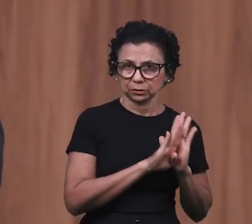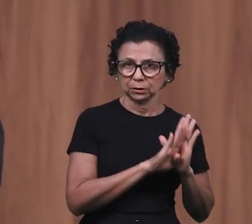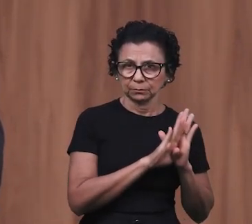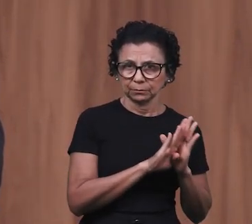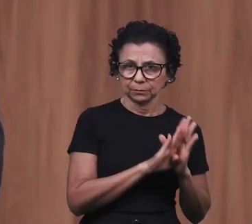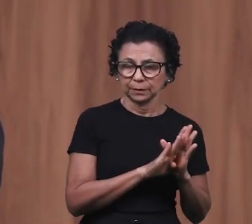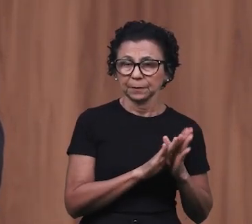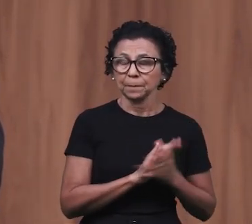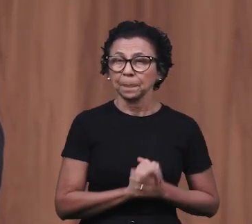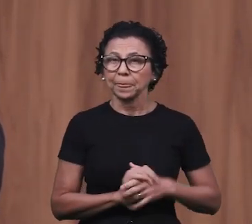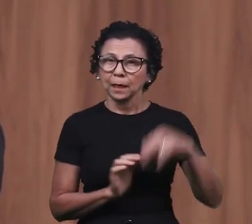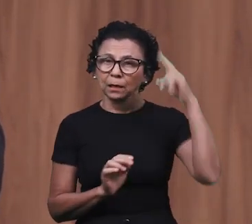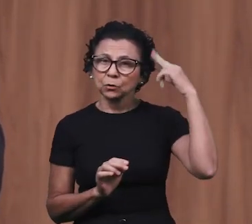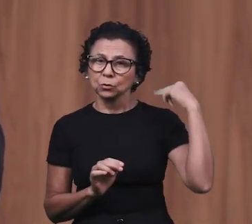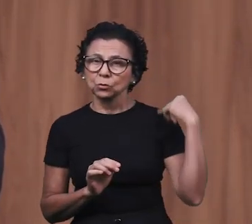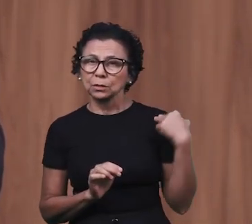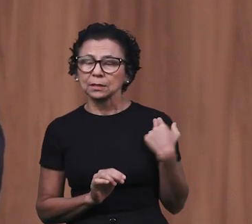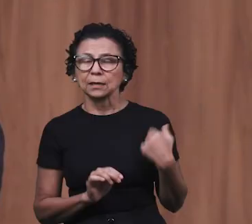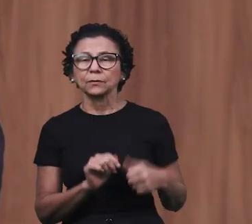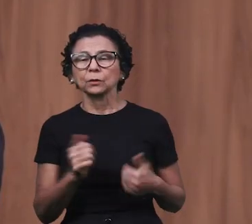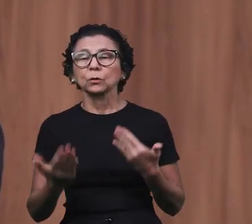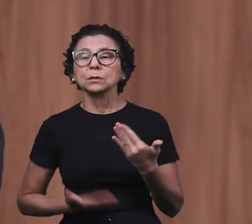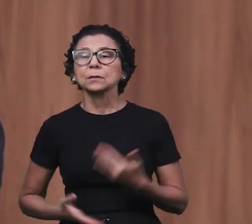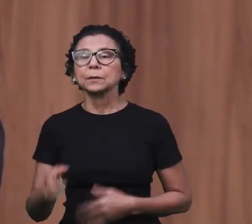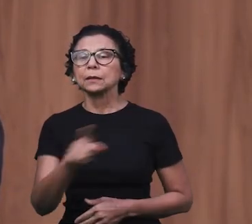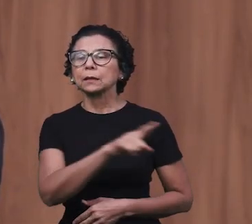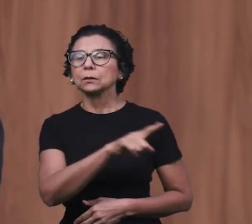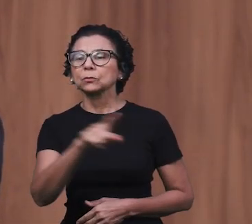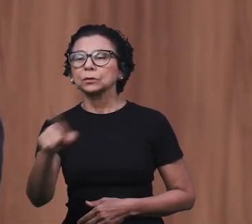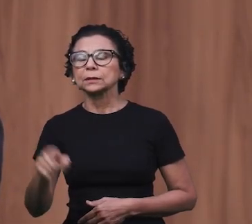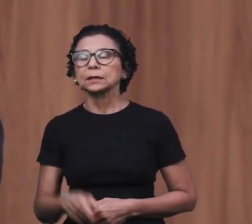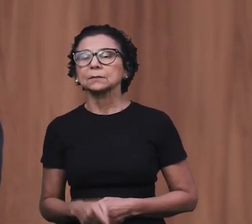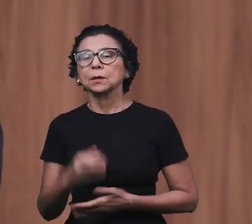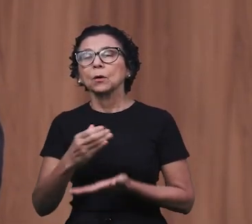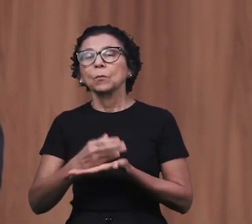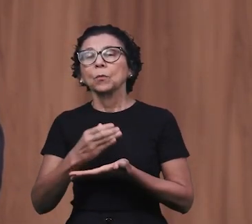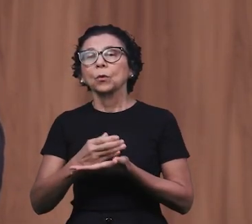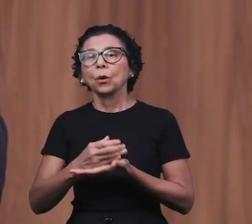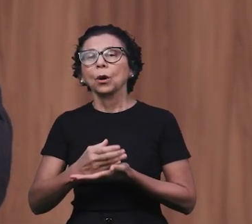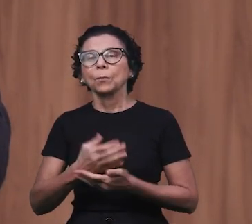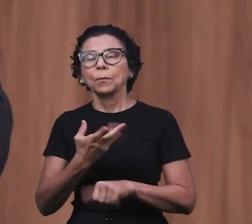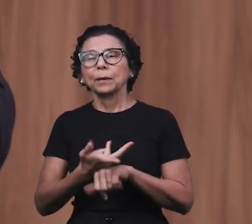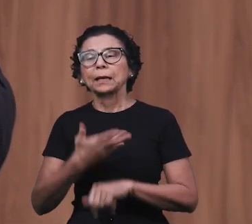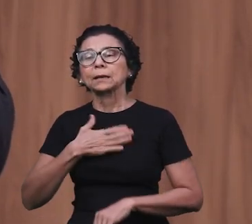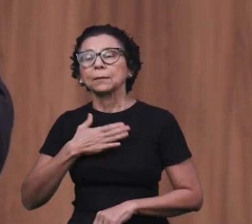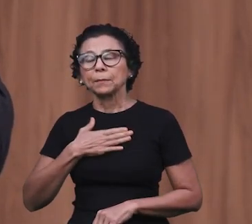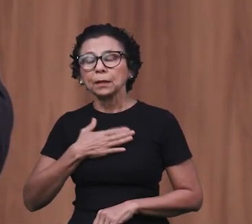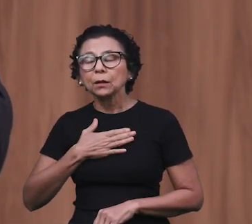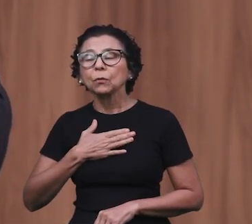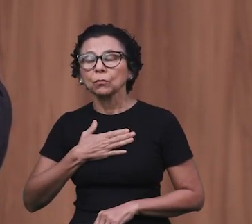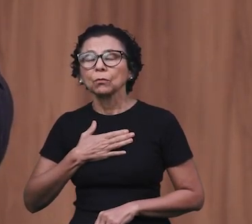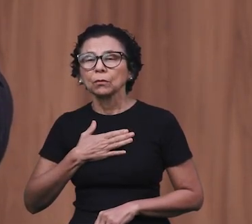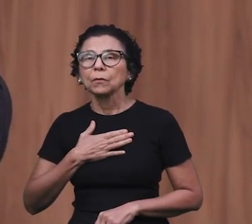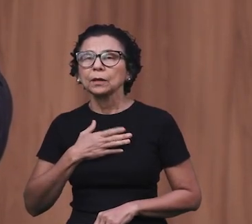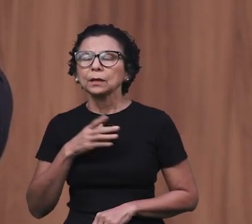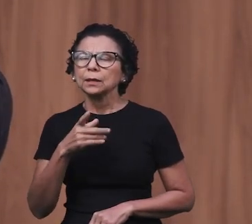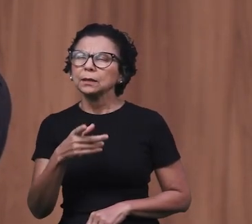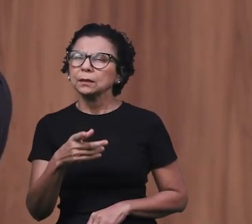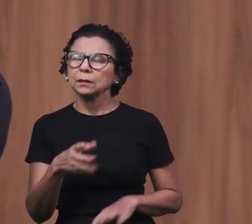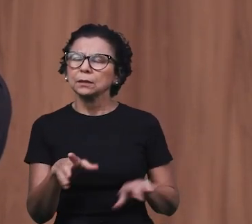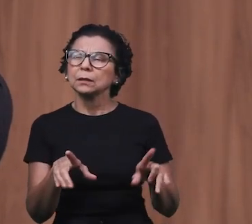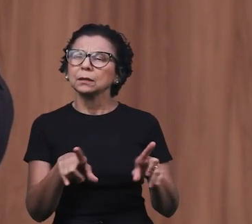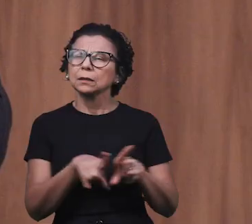diferente. Ele usa a mesma estratégia, mas ele pede aos seus serviçais que pegassem o seu copo de prata, que era o copo que